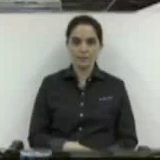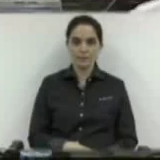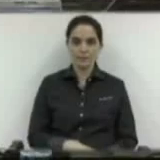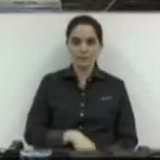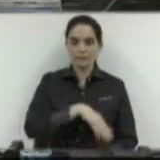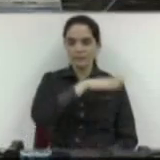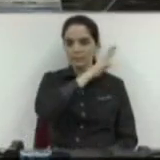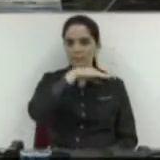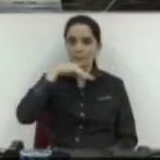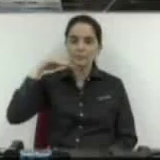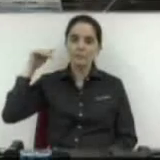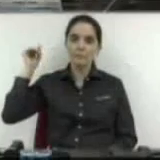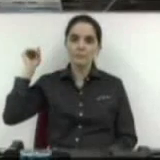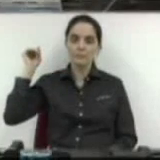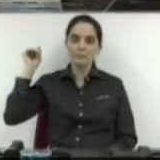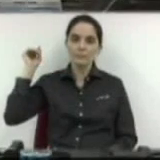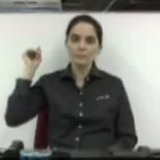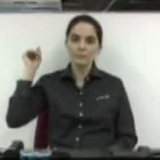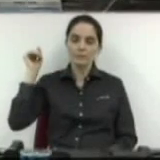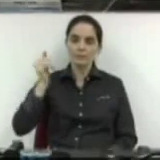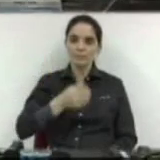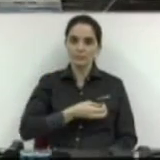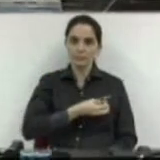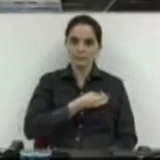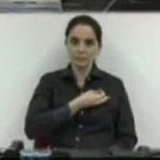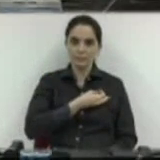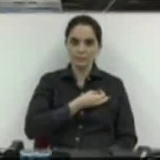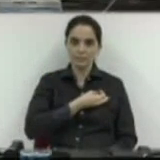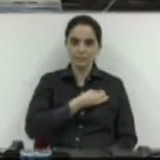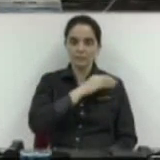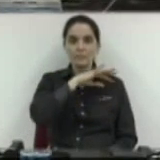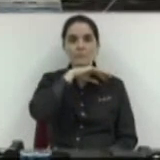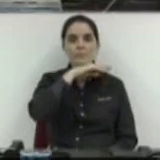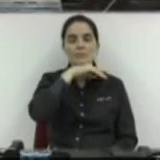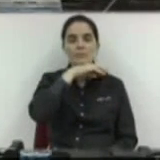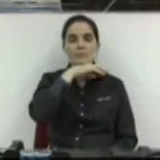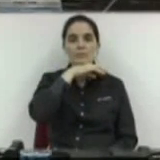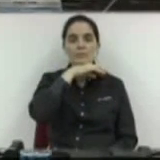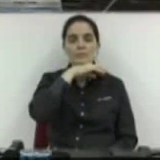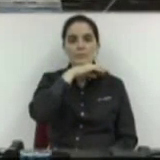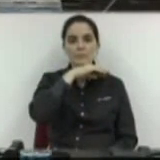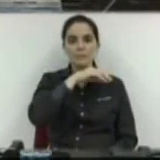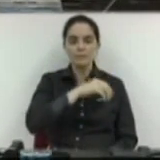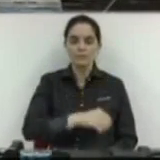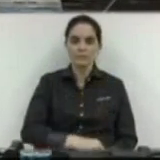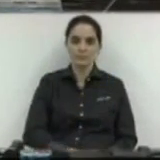Vereador Aloísio Marinho de Andrade. Presente. André Henrique da Silva.